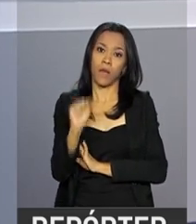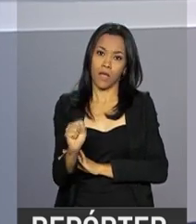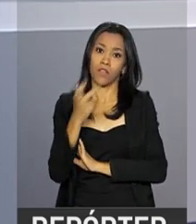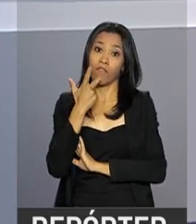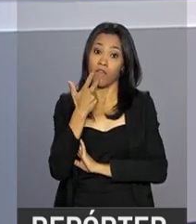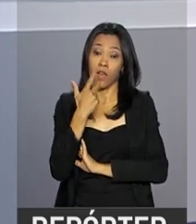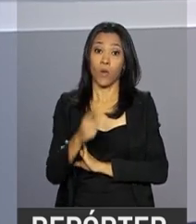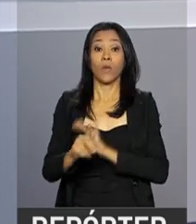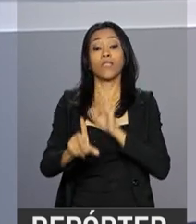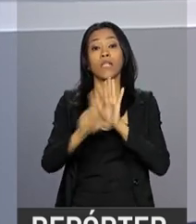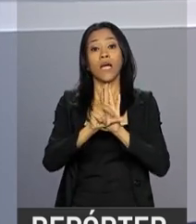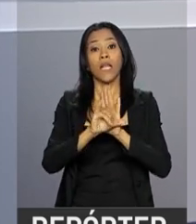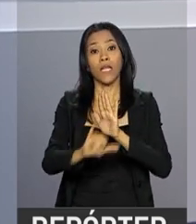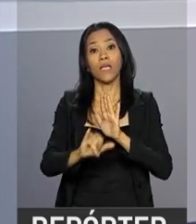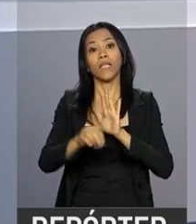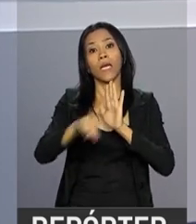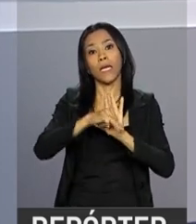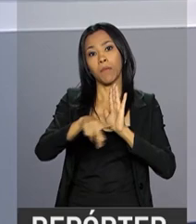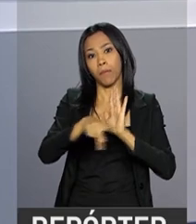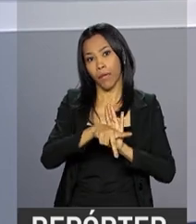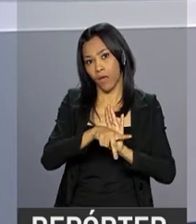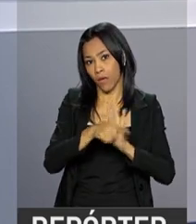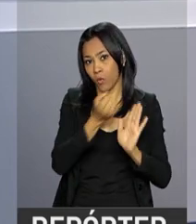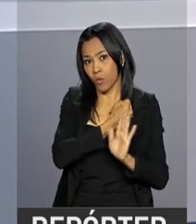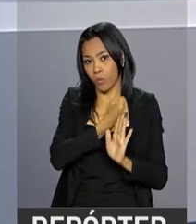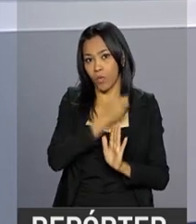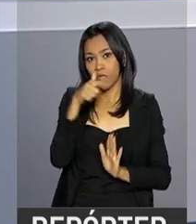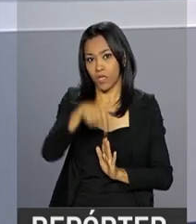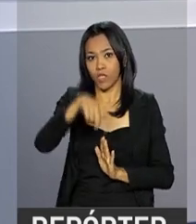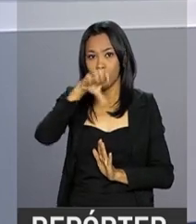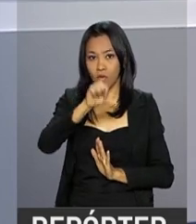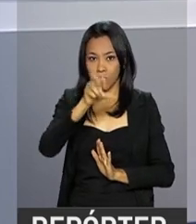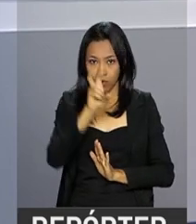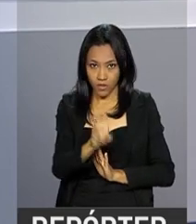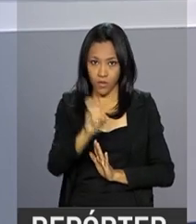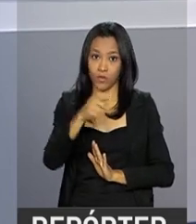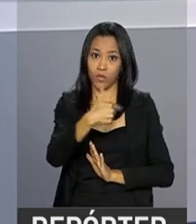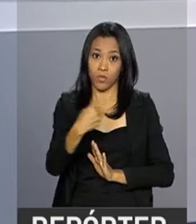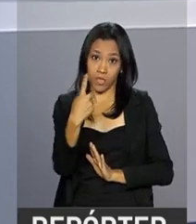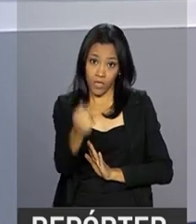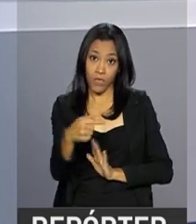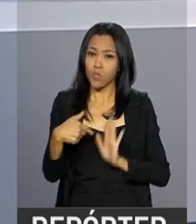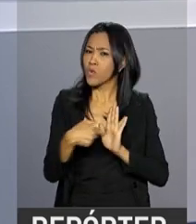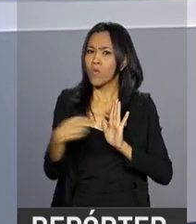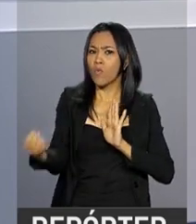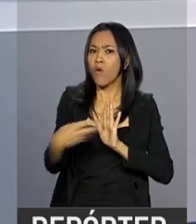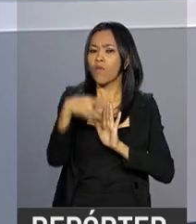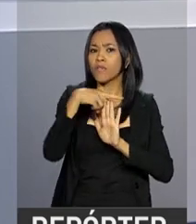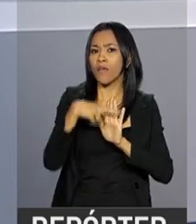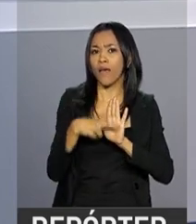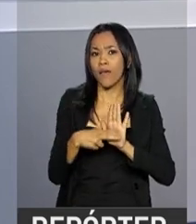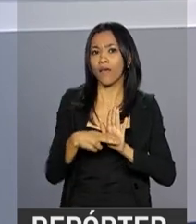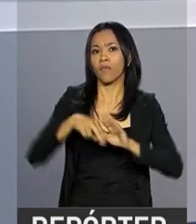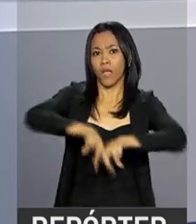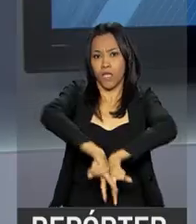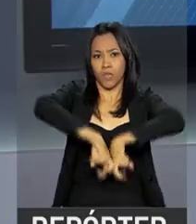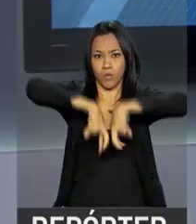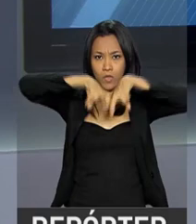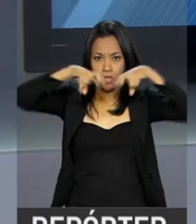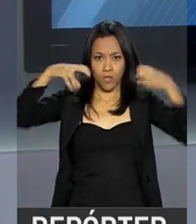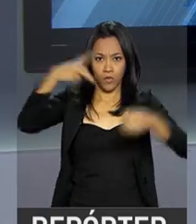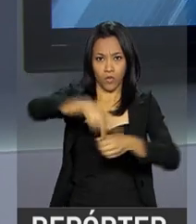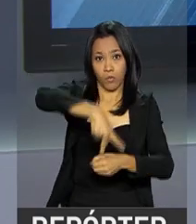provisória 795 de 2017 que trata do novo regime tributário para exploração de petróleo e gás